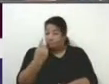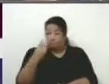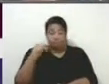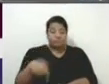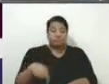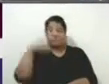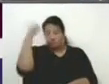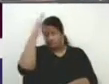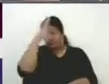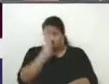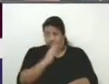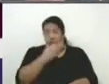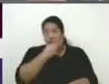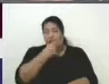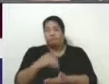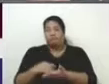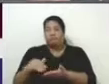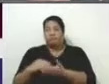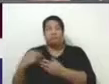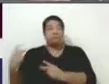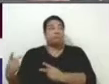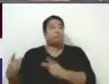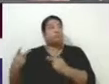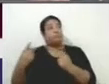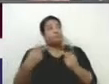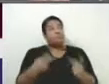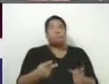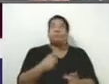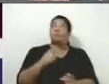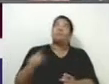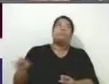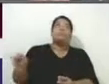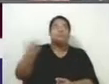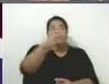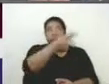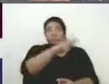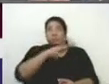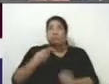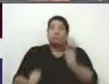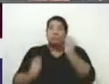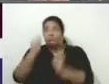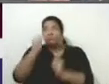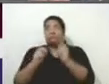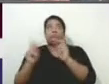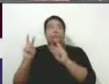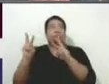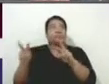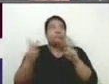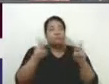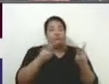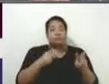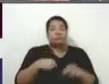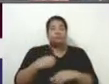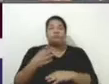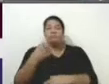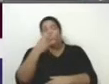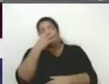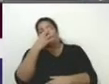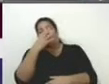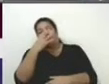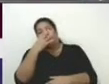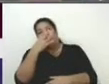visitou a fábrica, nós visitamos junto a fábrica com ele. E, de verdade, eu fiquei encantado pela